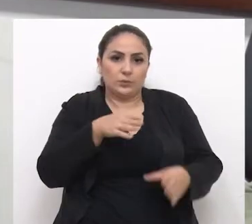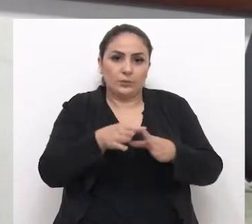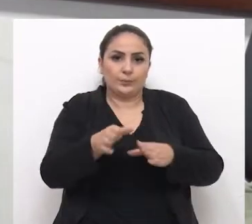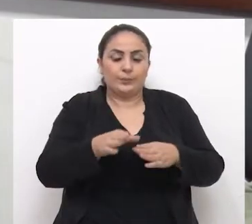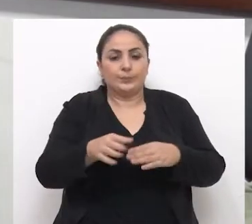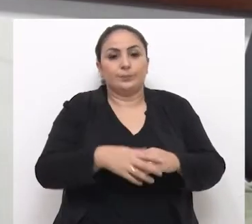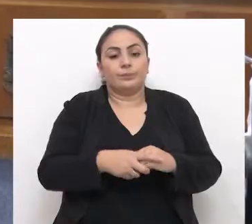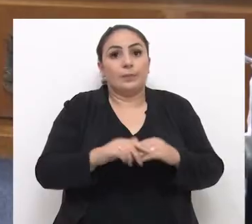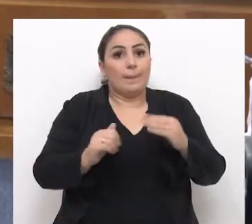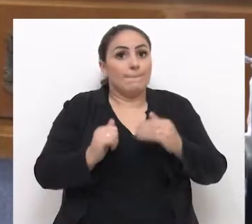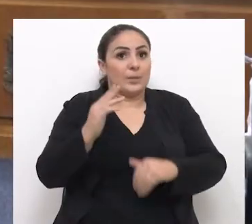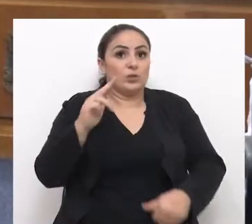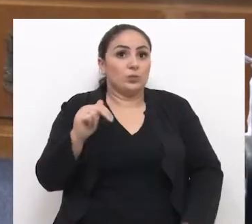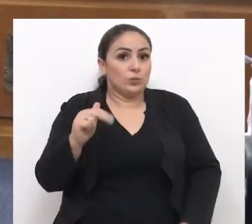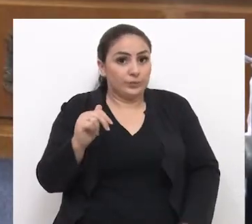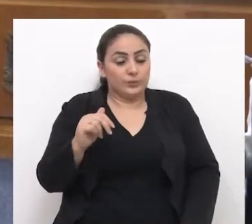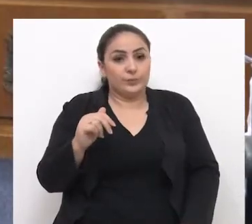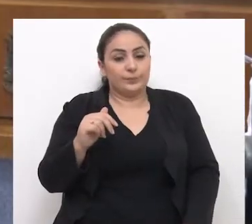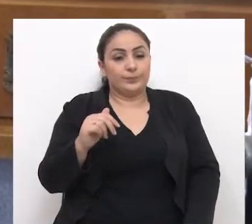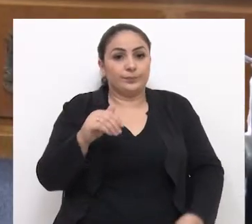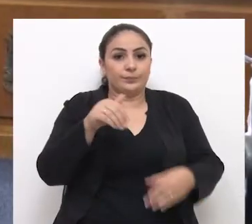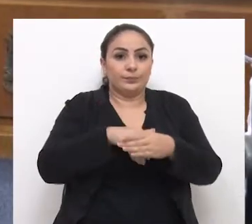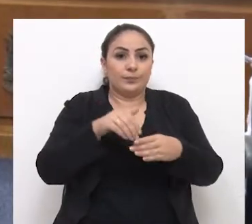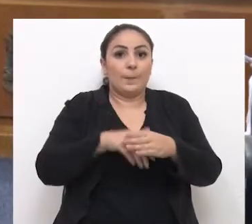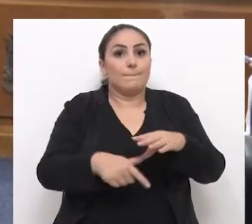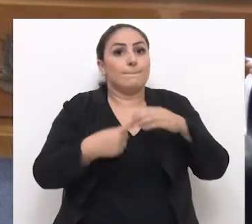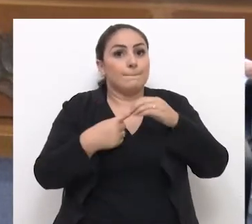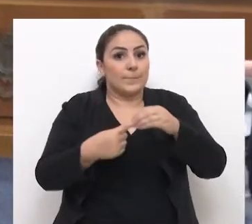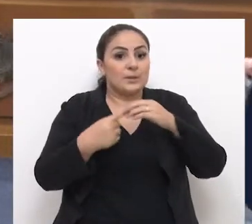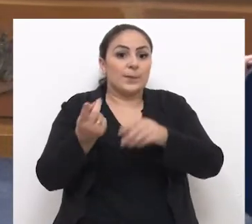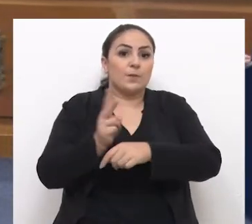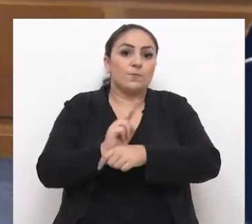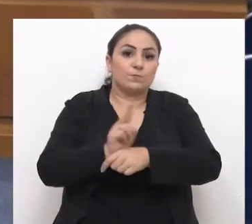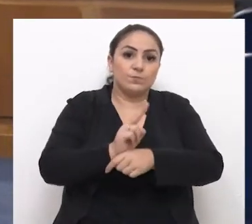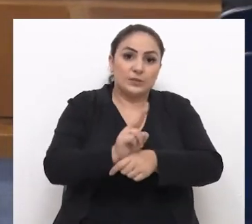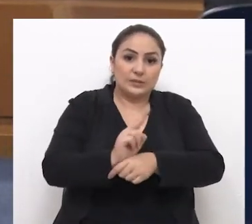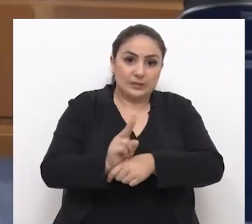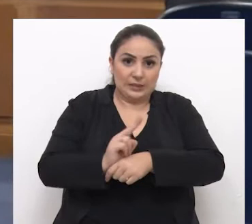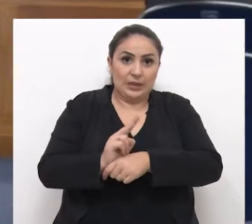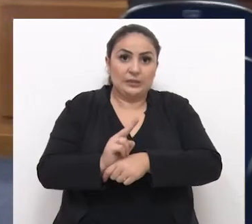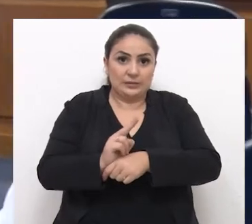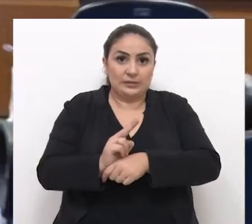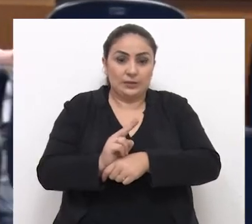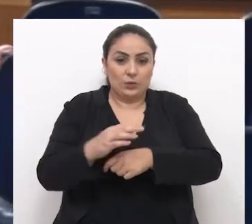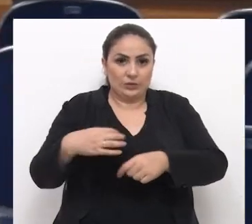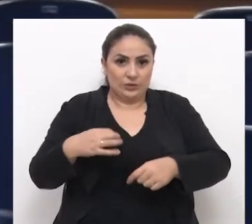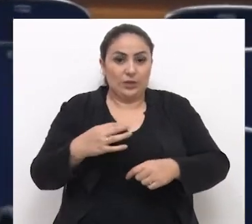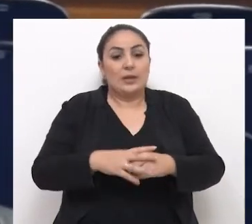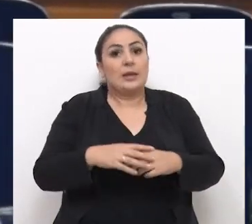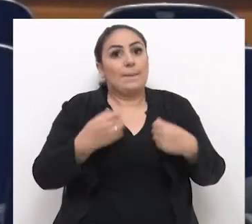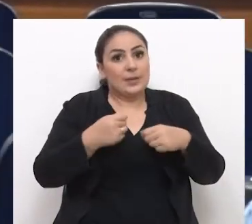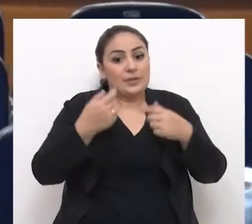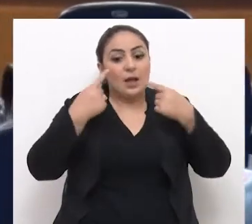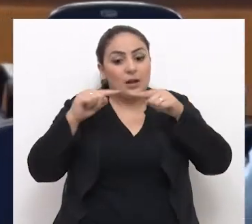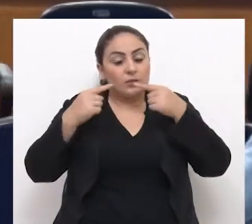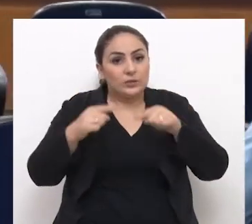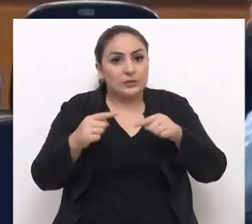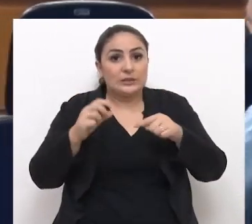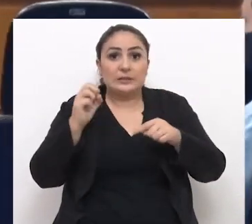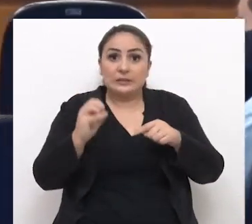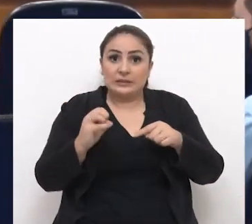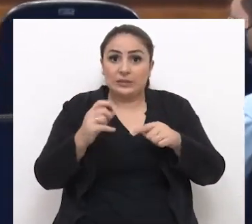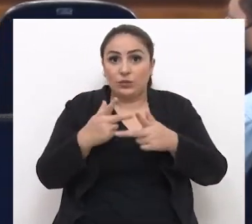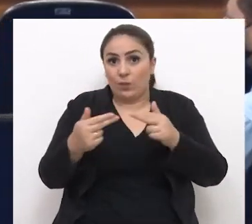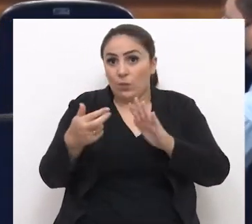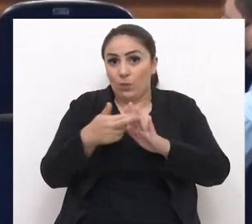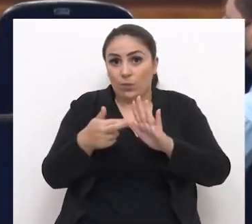é recomendável. E mais do que nunca, os eleitores serão os principais fiscais durante esse processo e devem denunciar